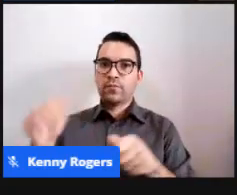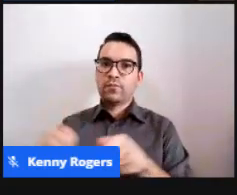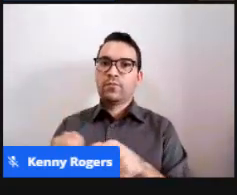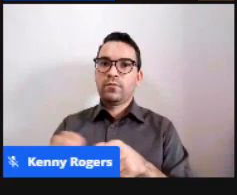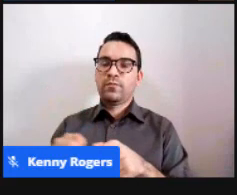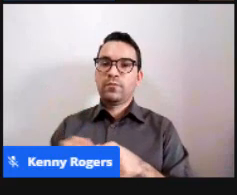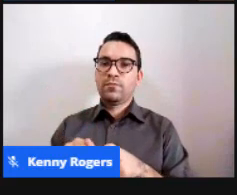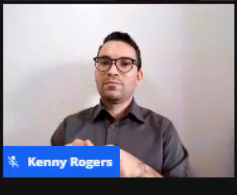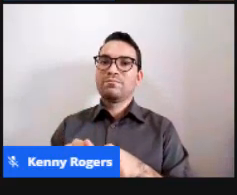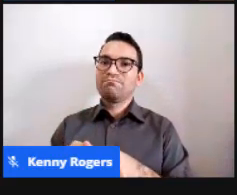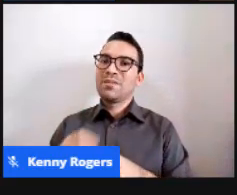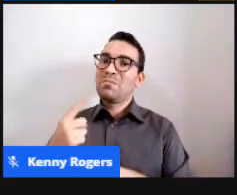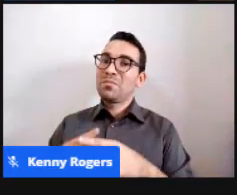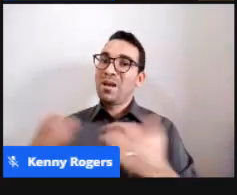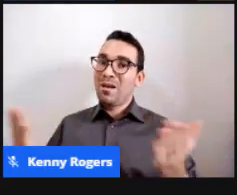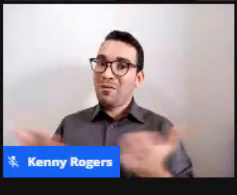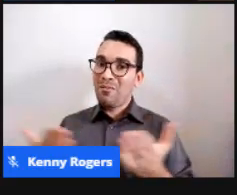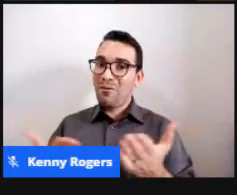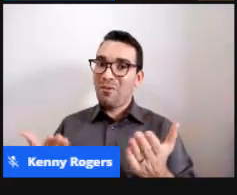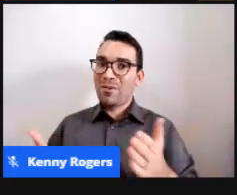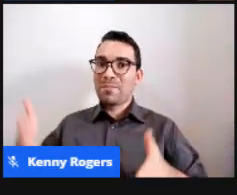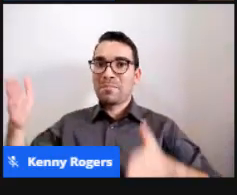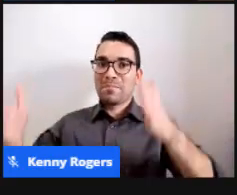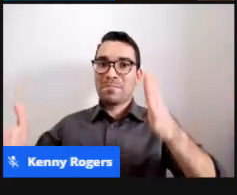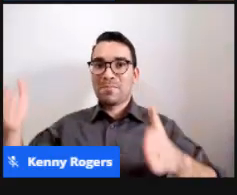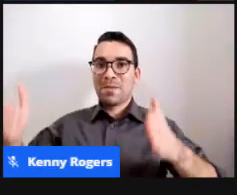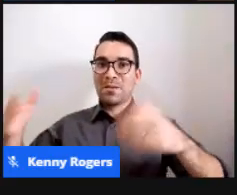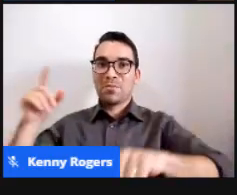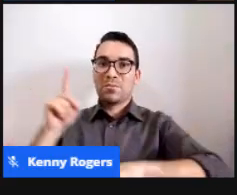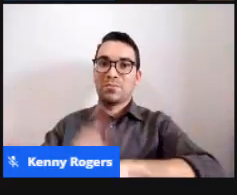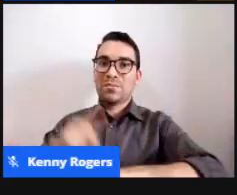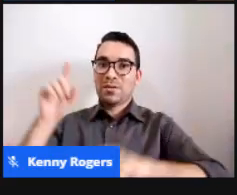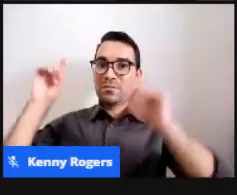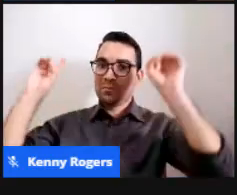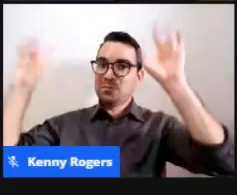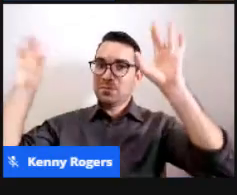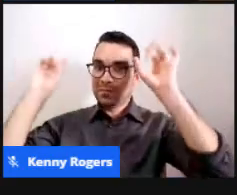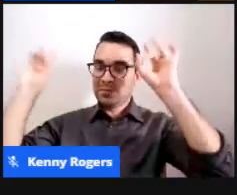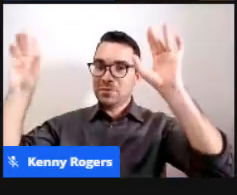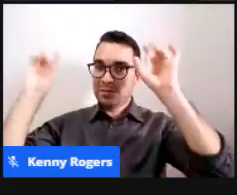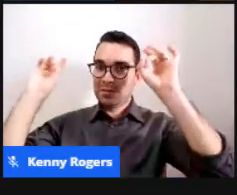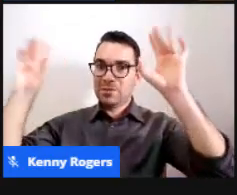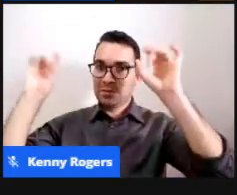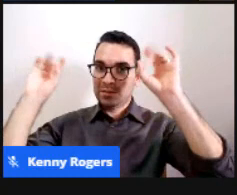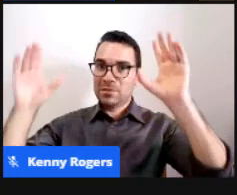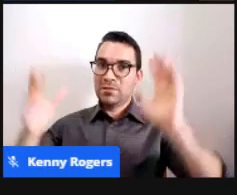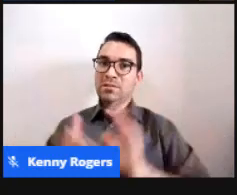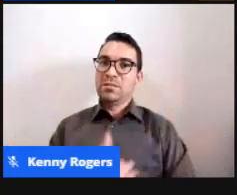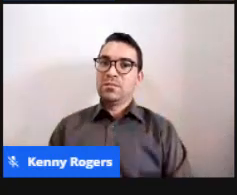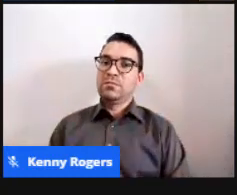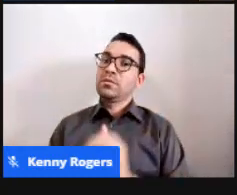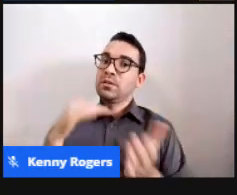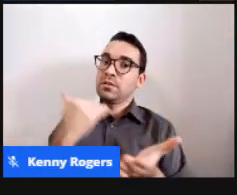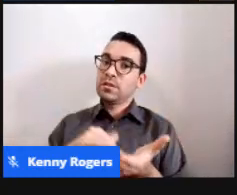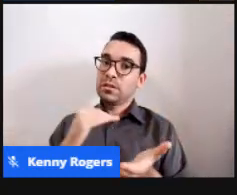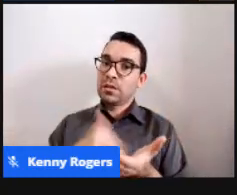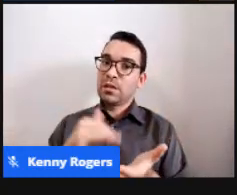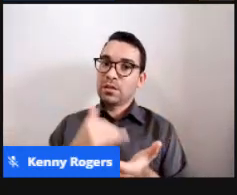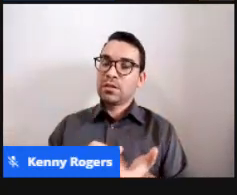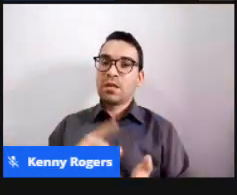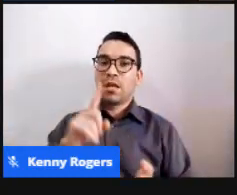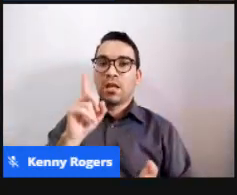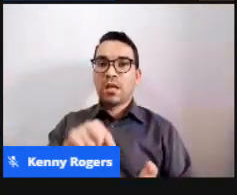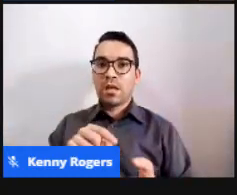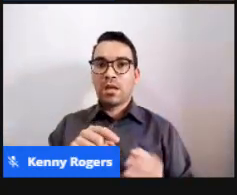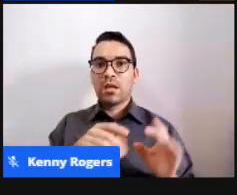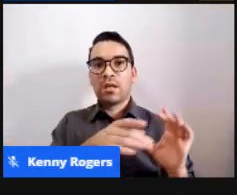pelas próprias escolas, né, uma necessidade de se saber, a rede a secretaria é uma rede, ela não é uma escola